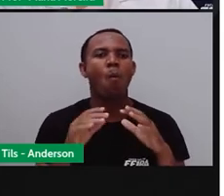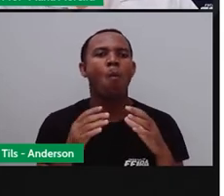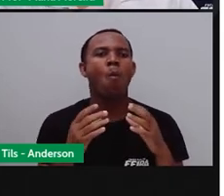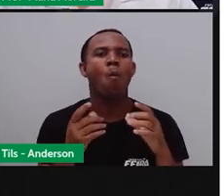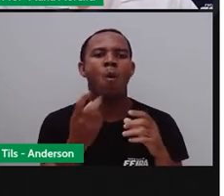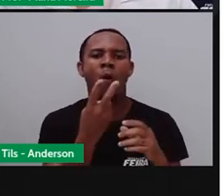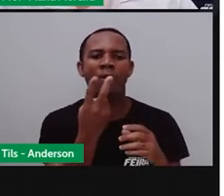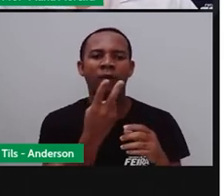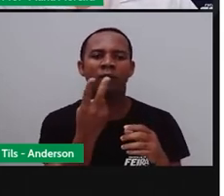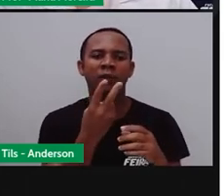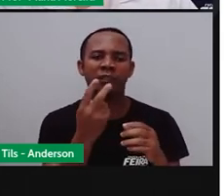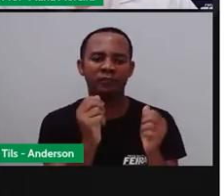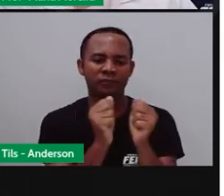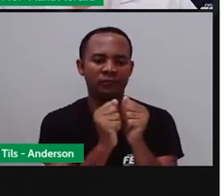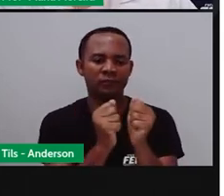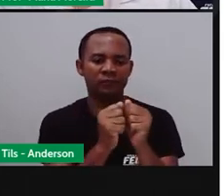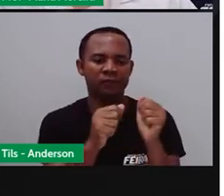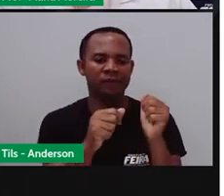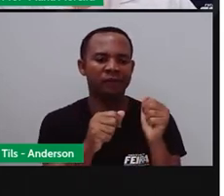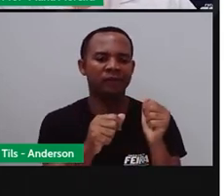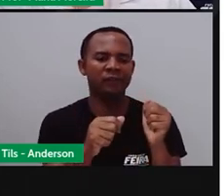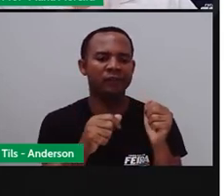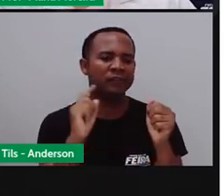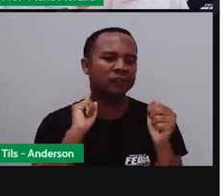juntos? Quanto eles recolheram?